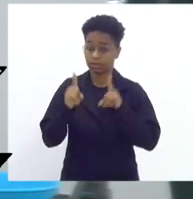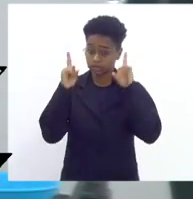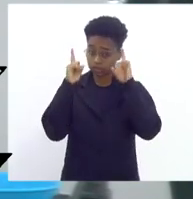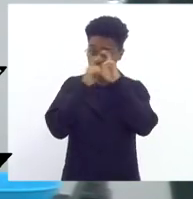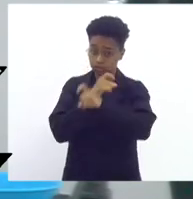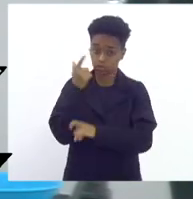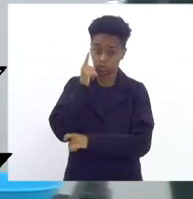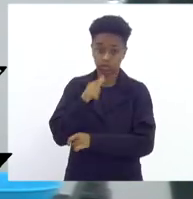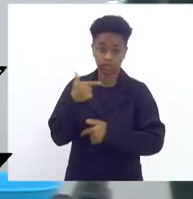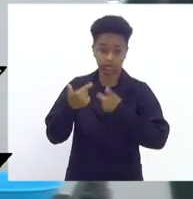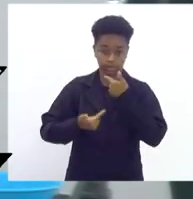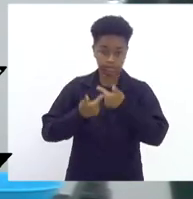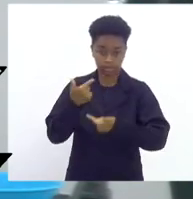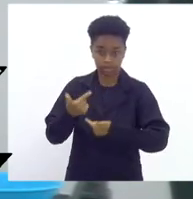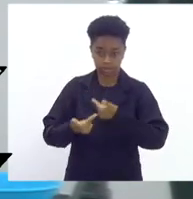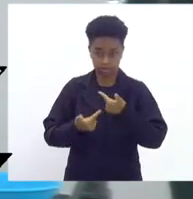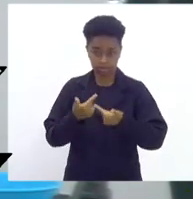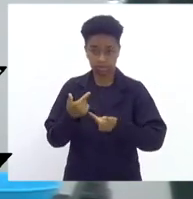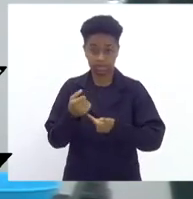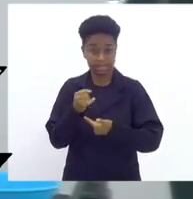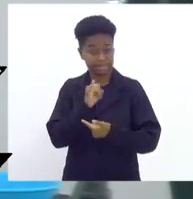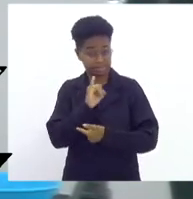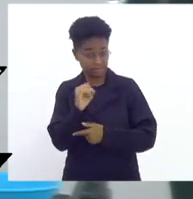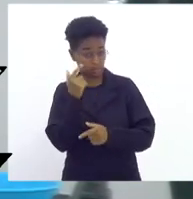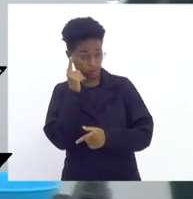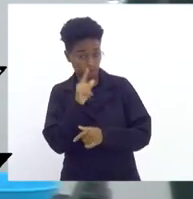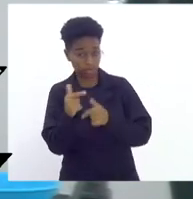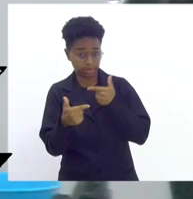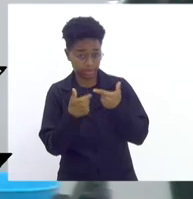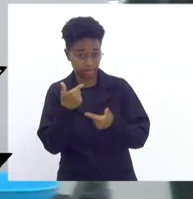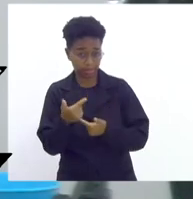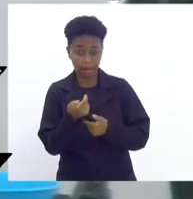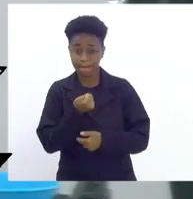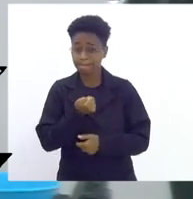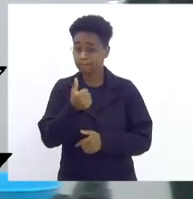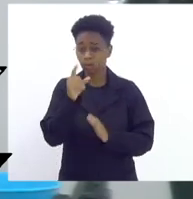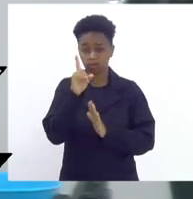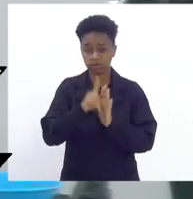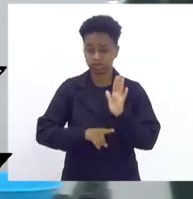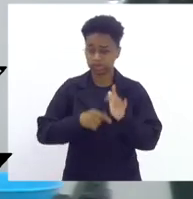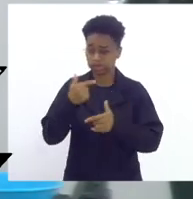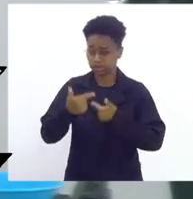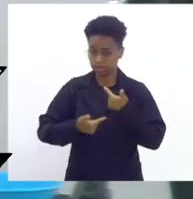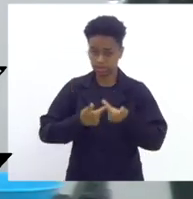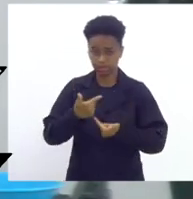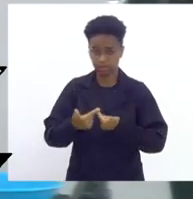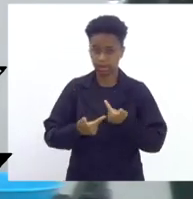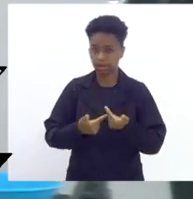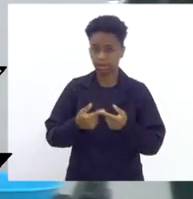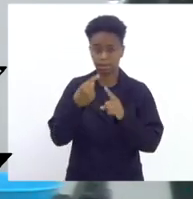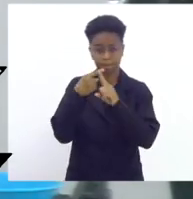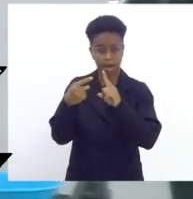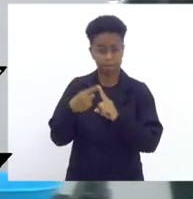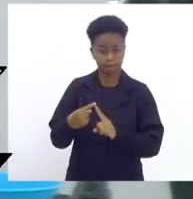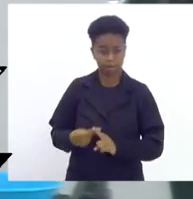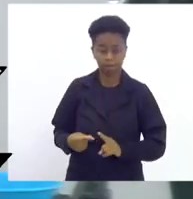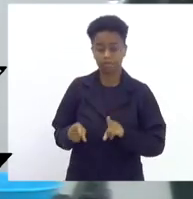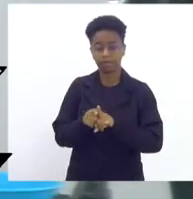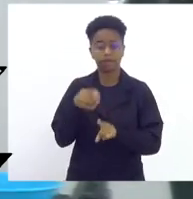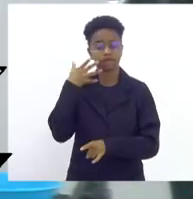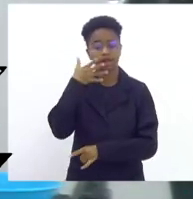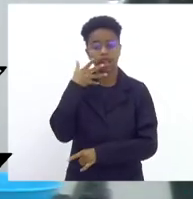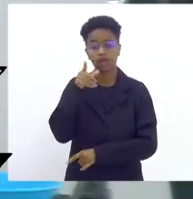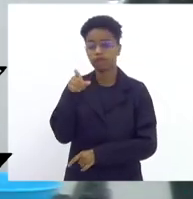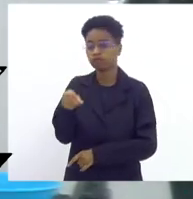um emprego quando quando conseguia aos poucos direitos trabalhistas negados acompanhados do discurso